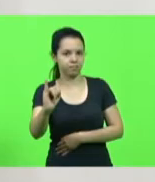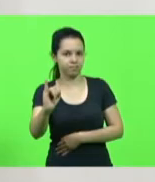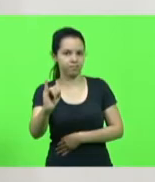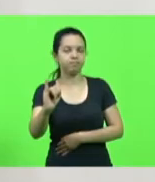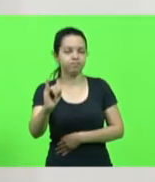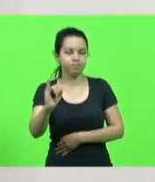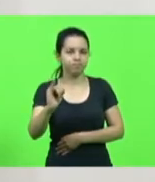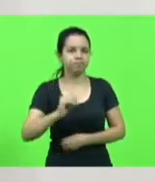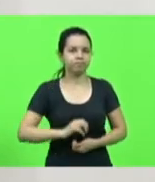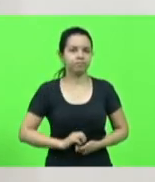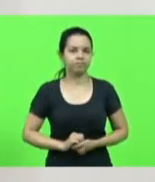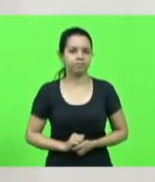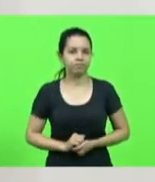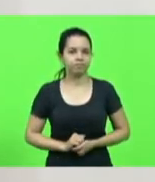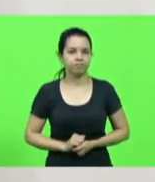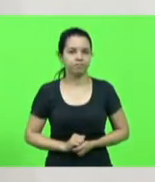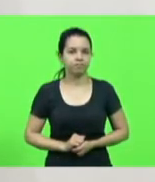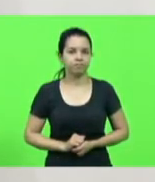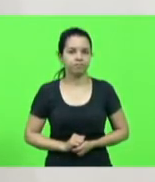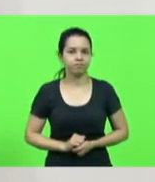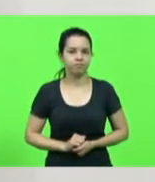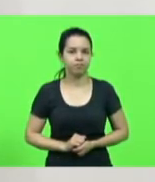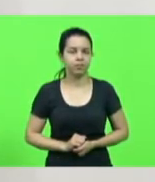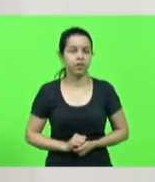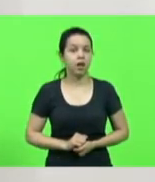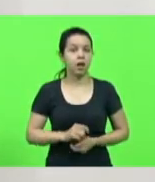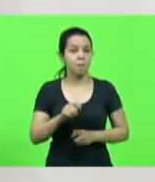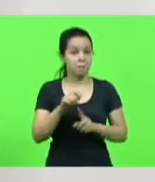11 bilhões.